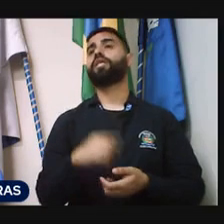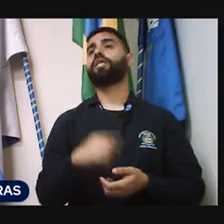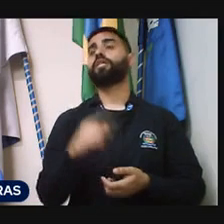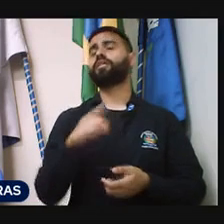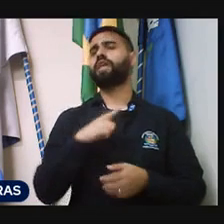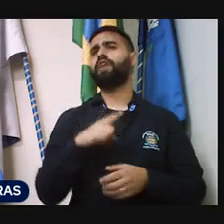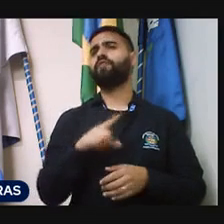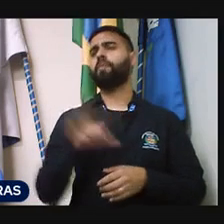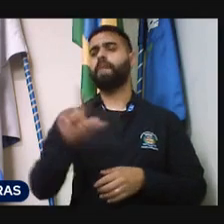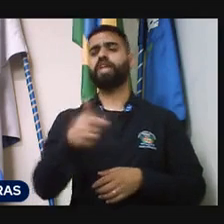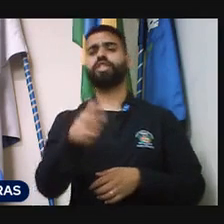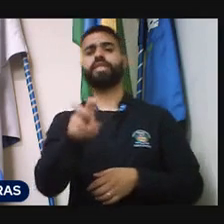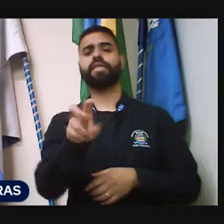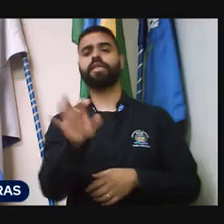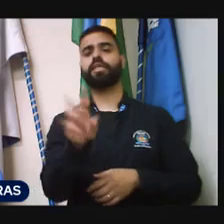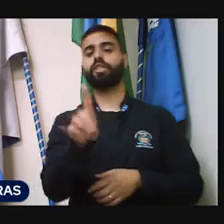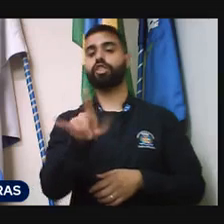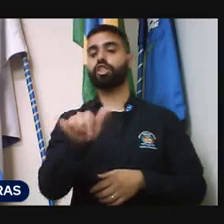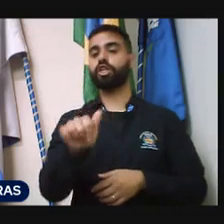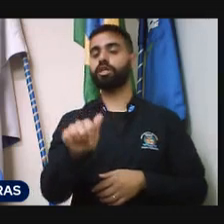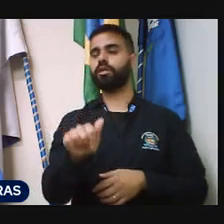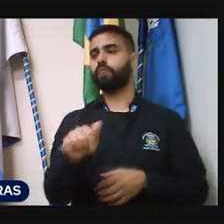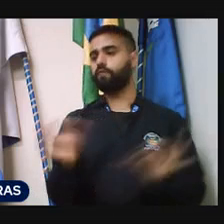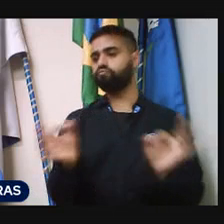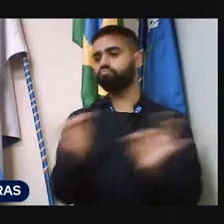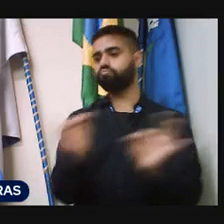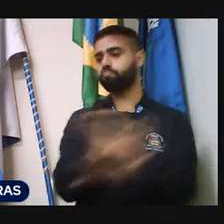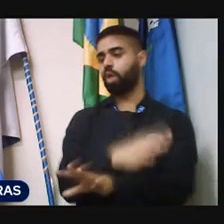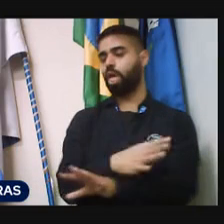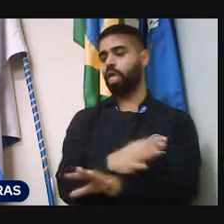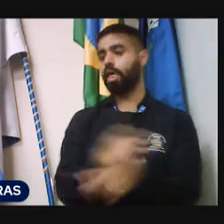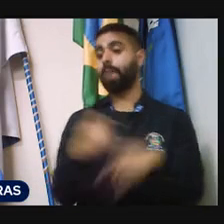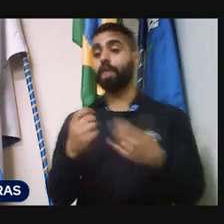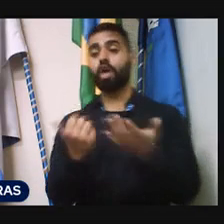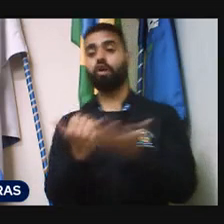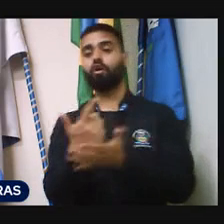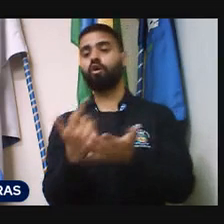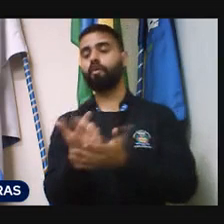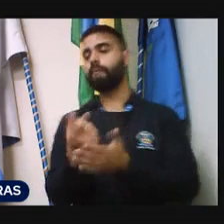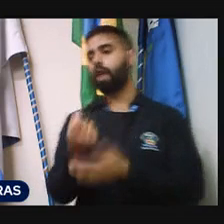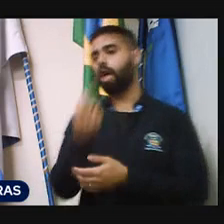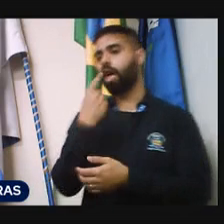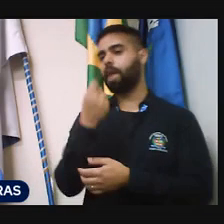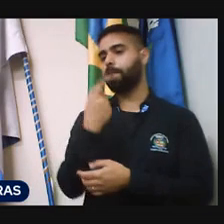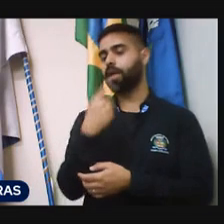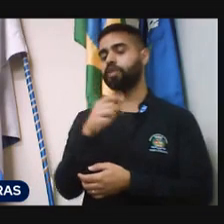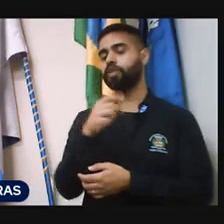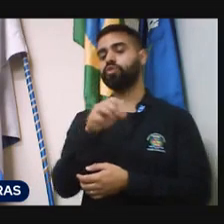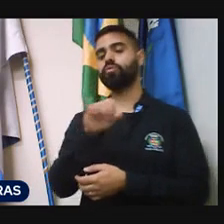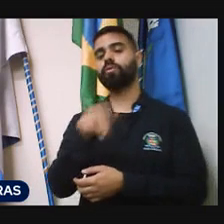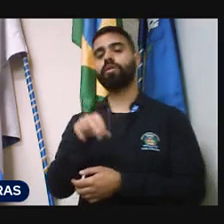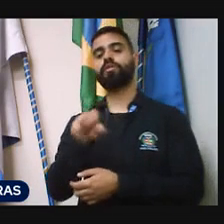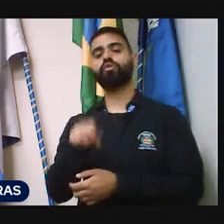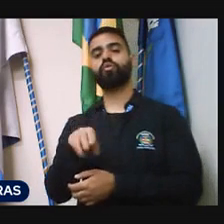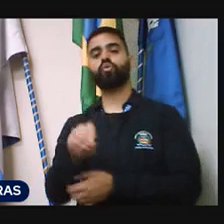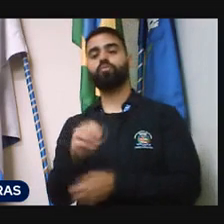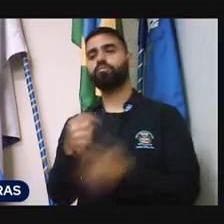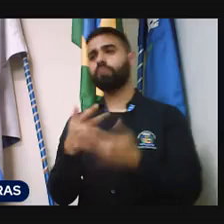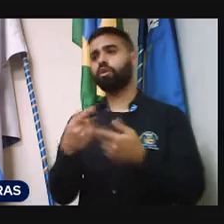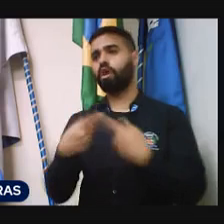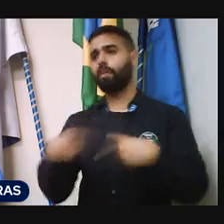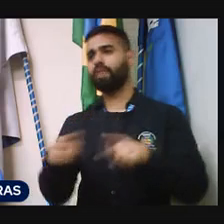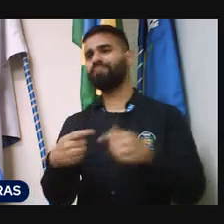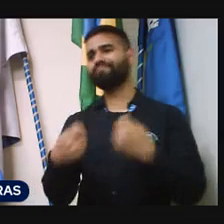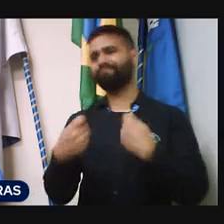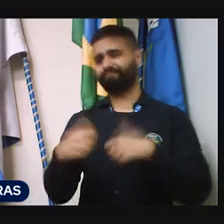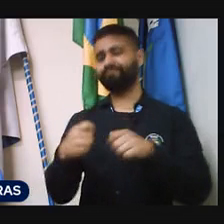prestar concurso pronto a Deus que comprar medicamento e sumo todos os materiais que eu não